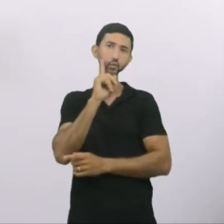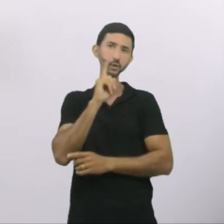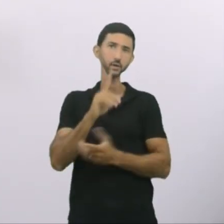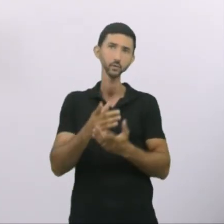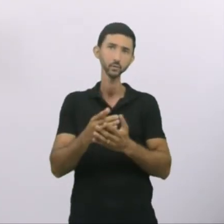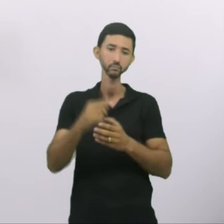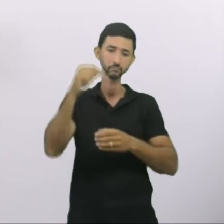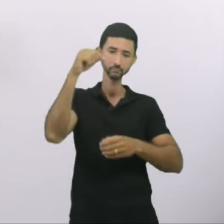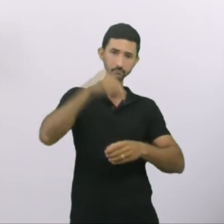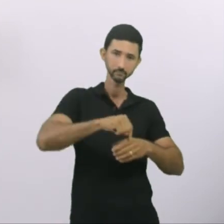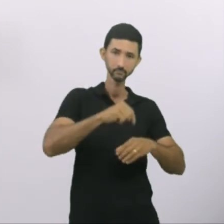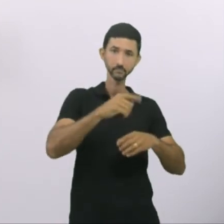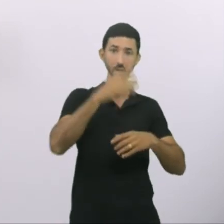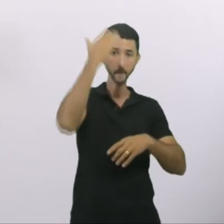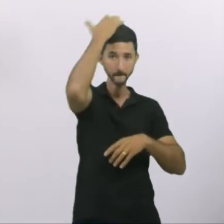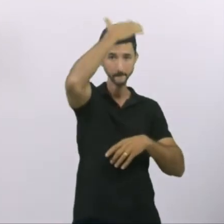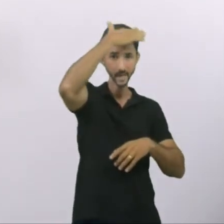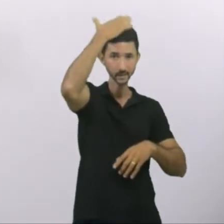no México.